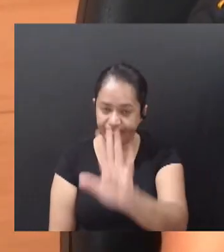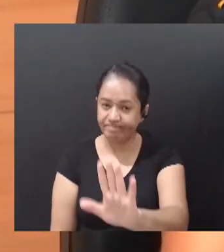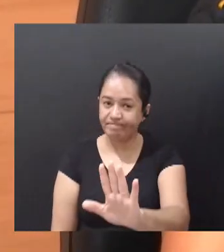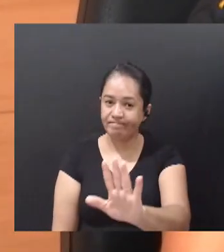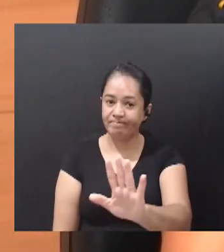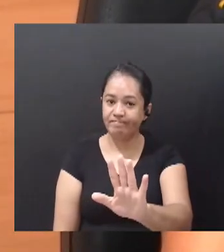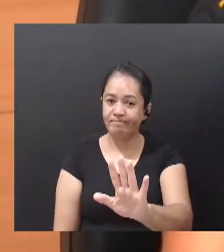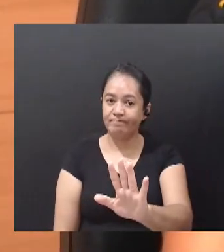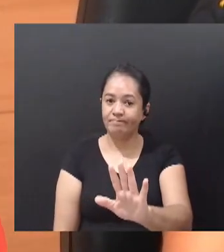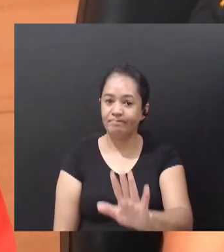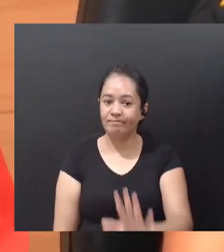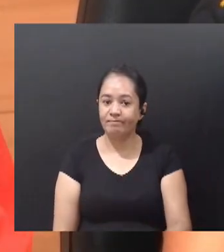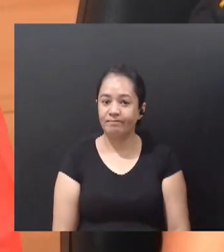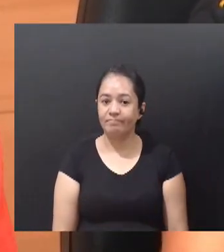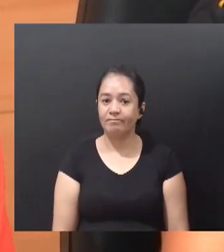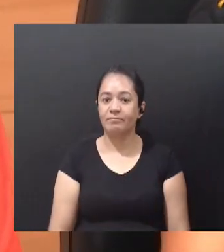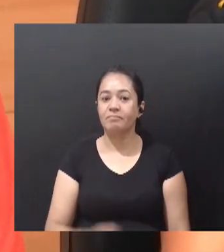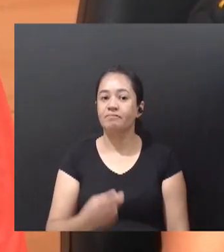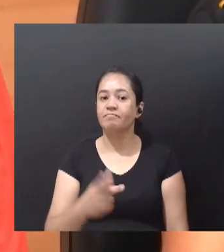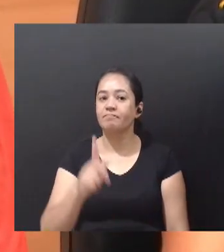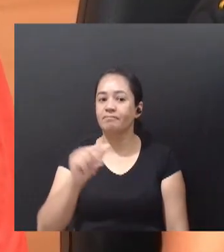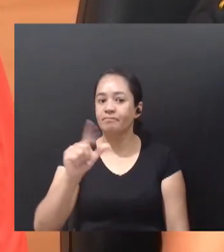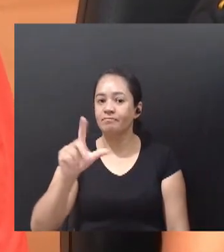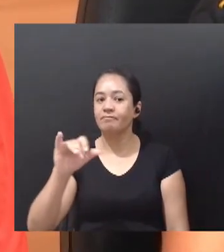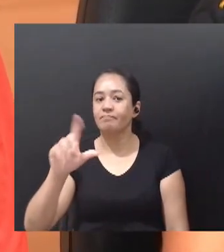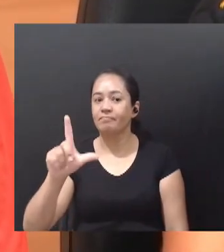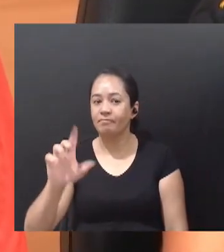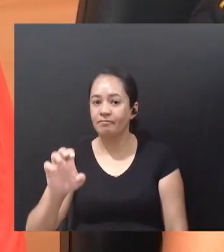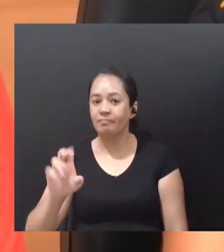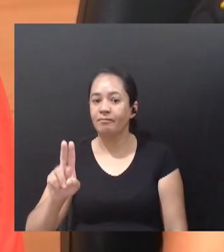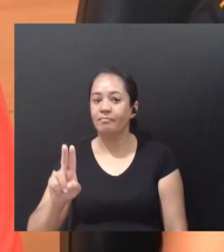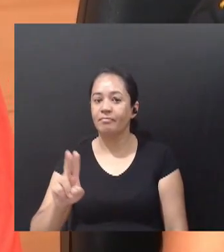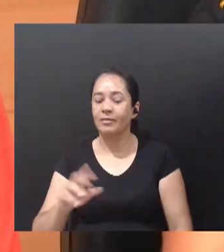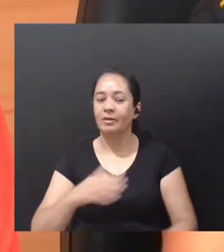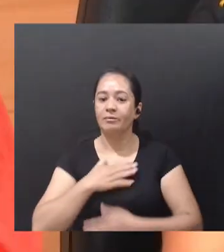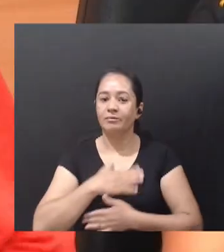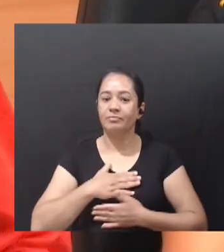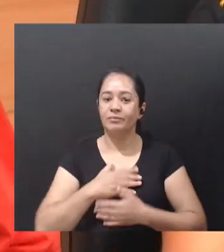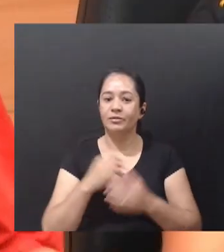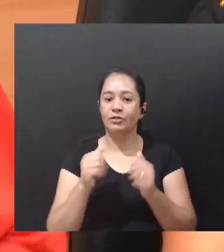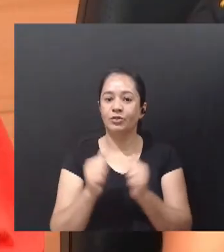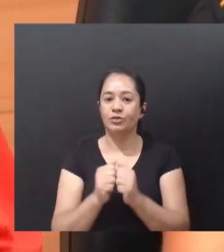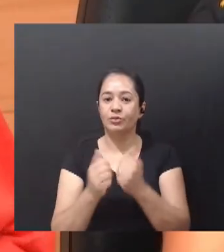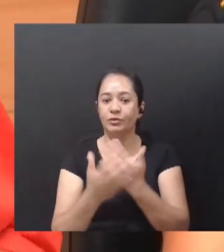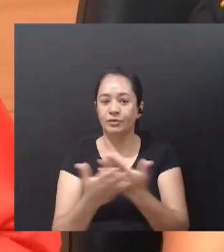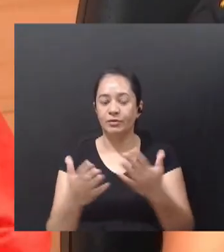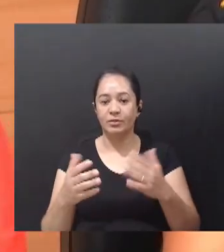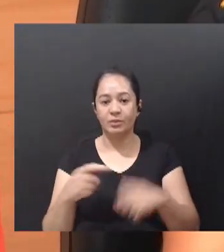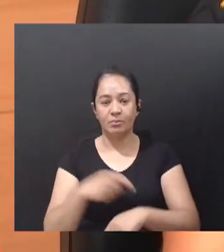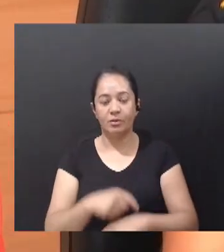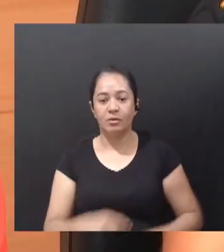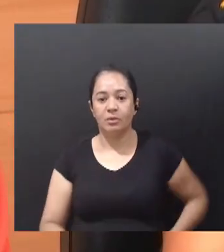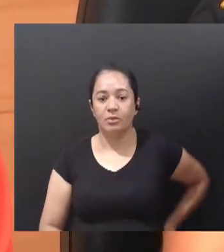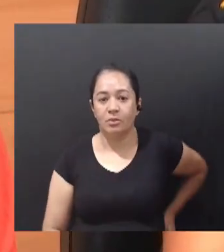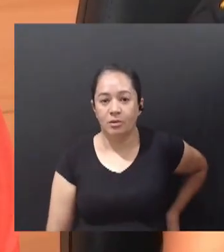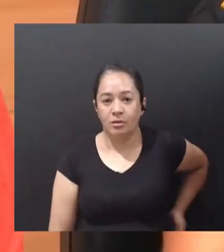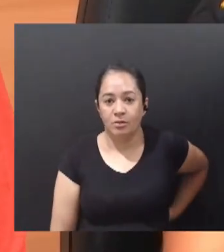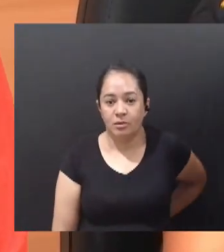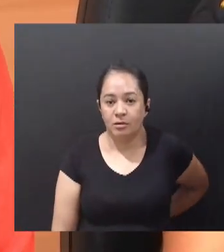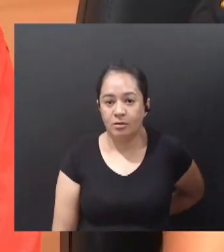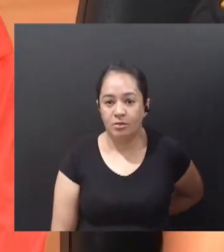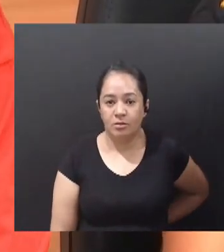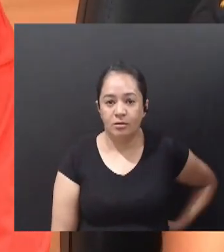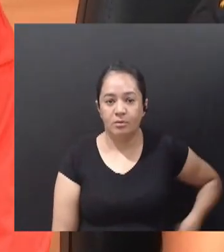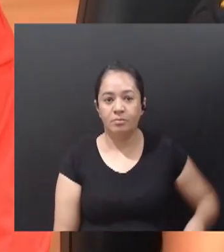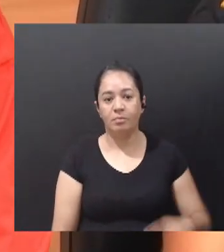sua teoria. Então, satisfação demais poder fazer parte desse momento em que a periferia ocupa o